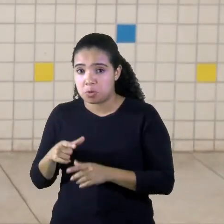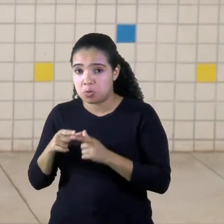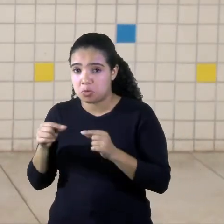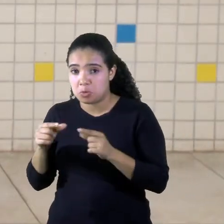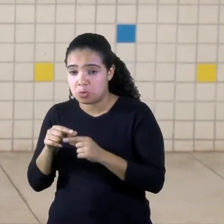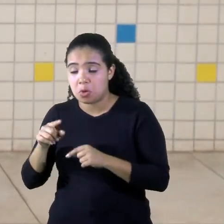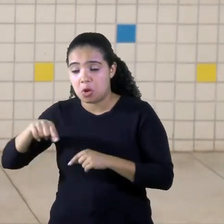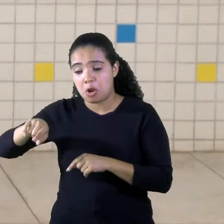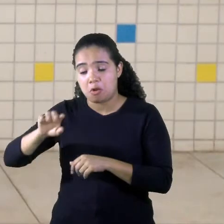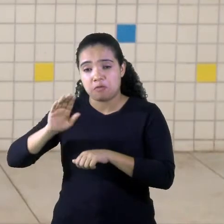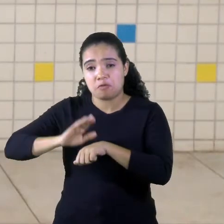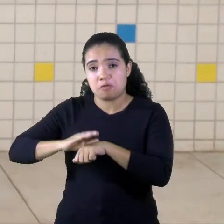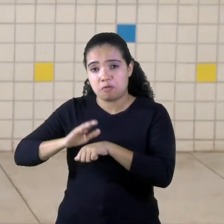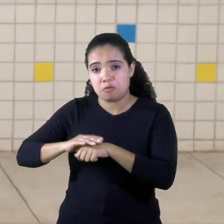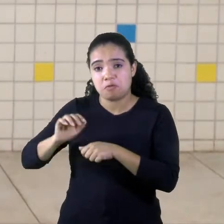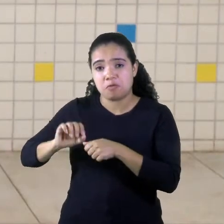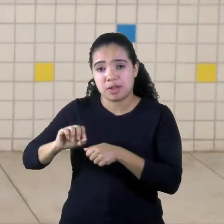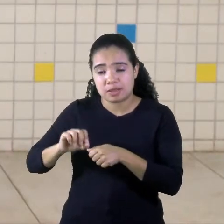iriam fazer